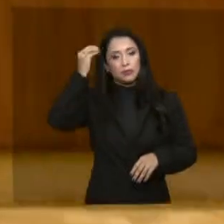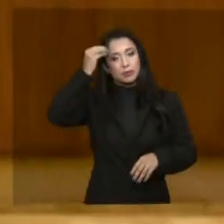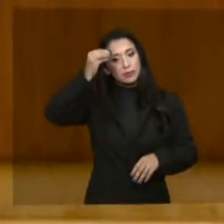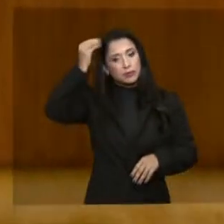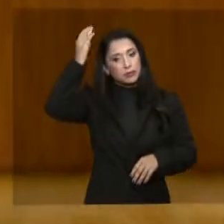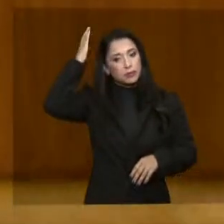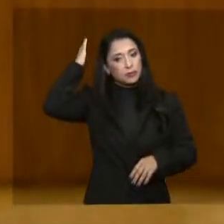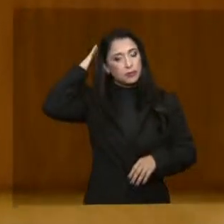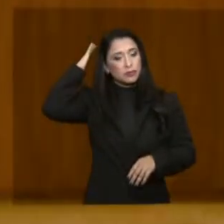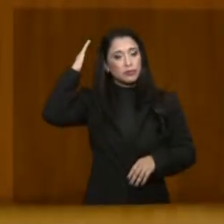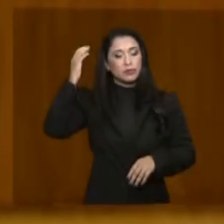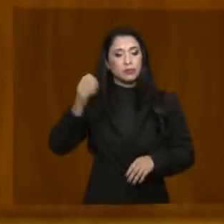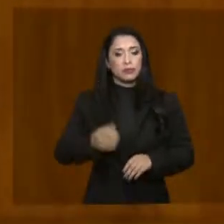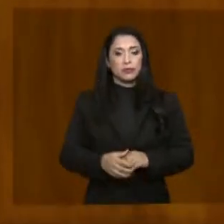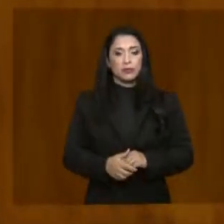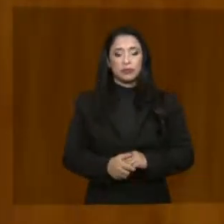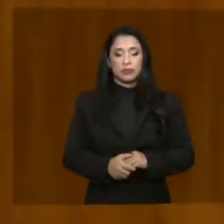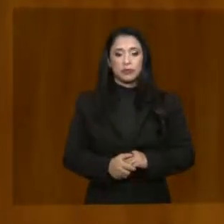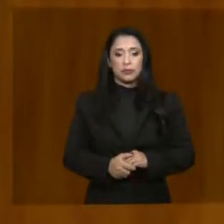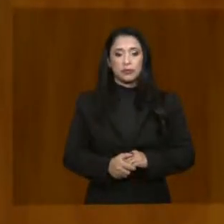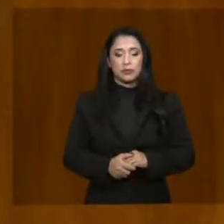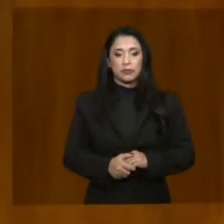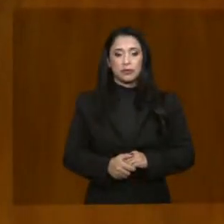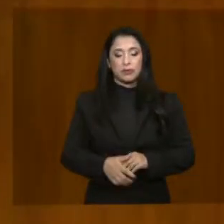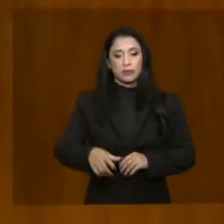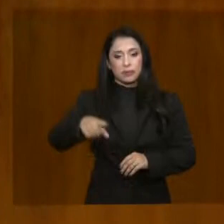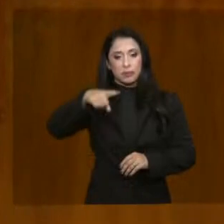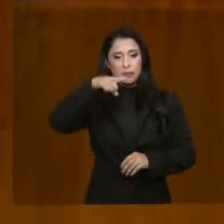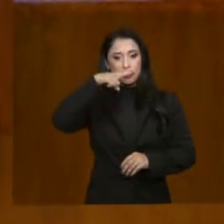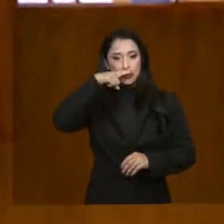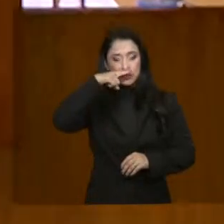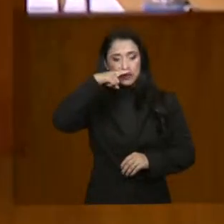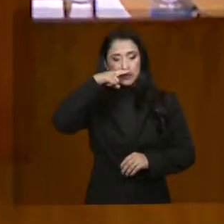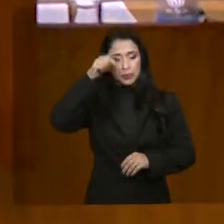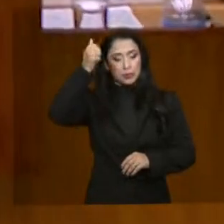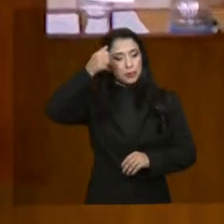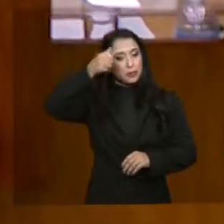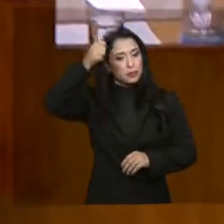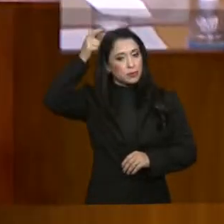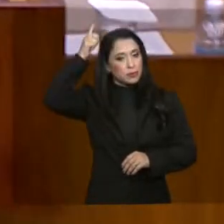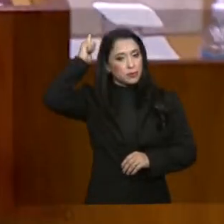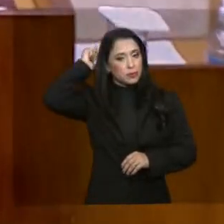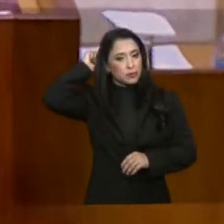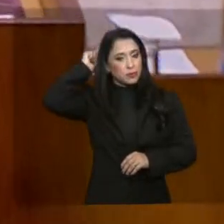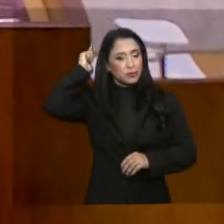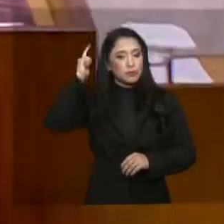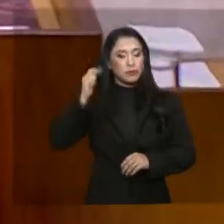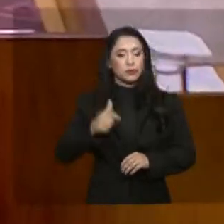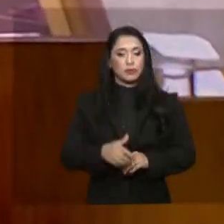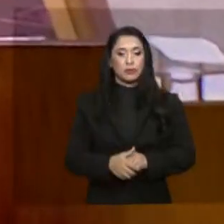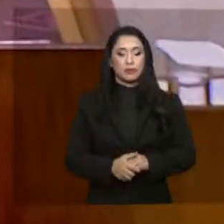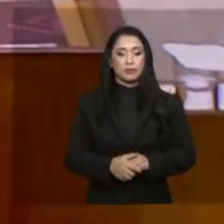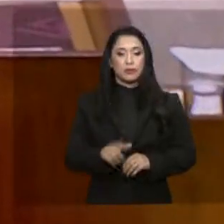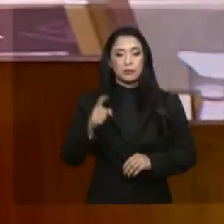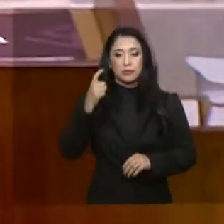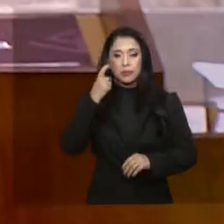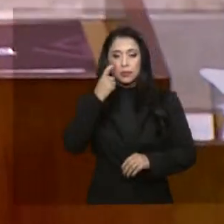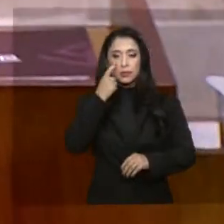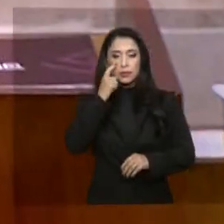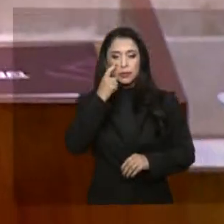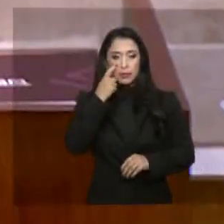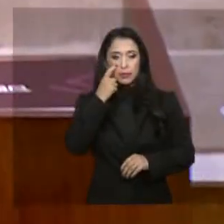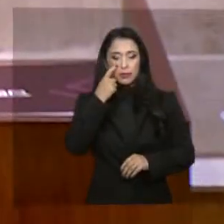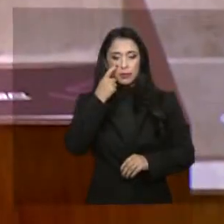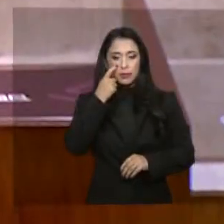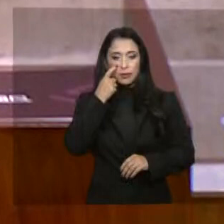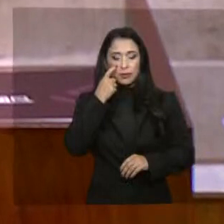Fux, ministro Edson Fachin, ministro Alexandre de Moraes, ministro Nunes Marques, que